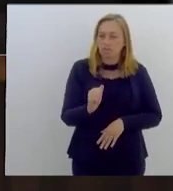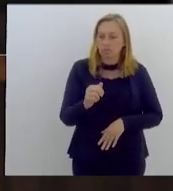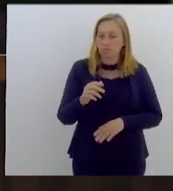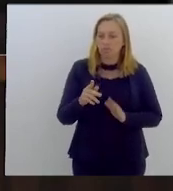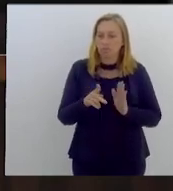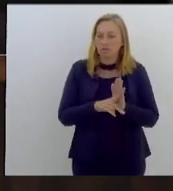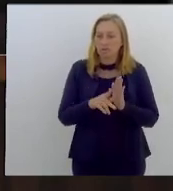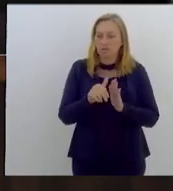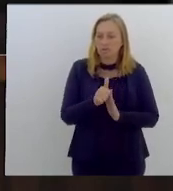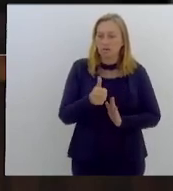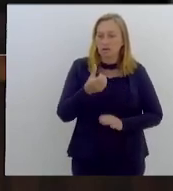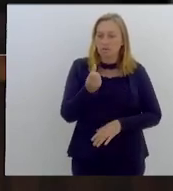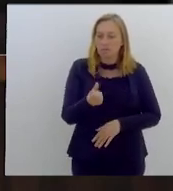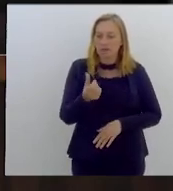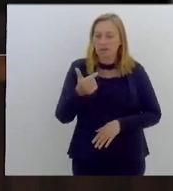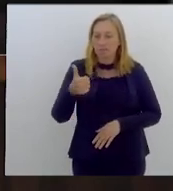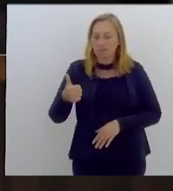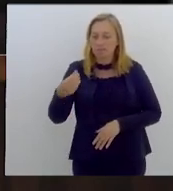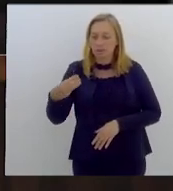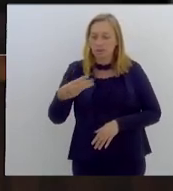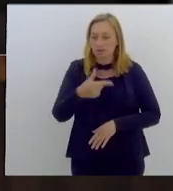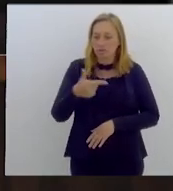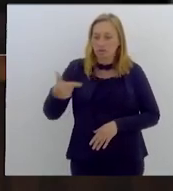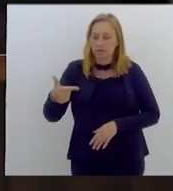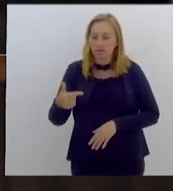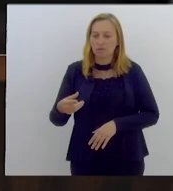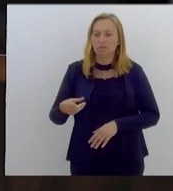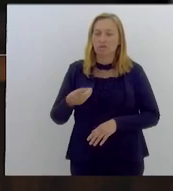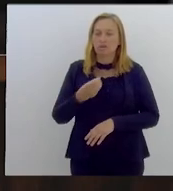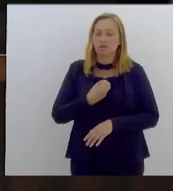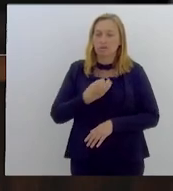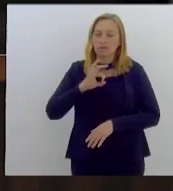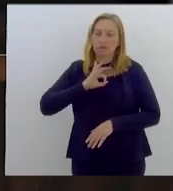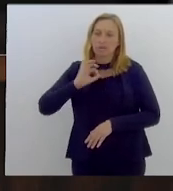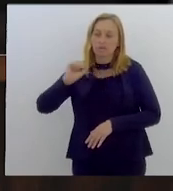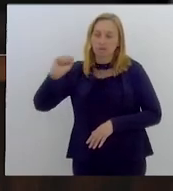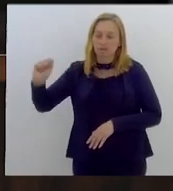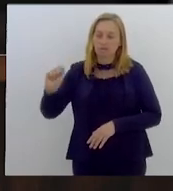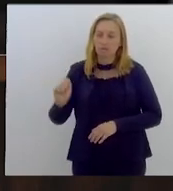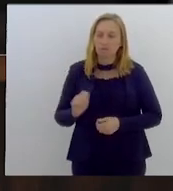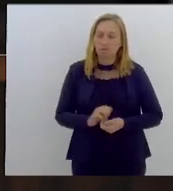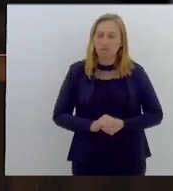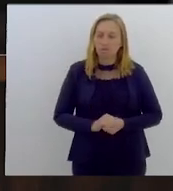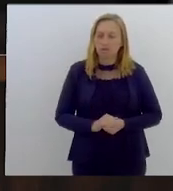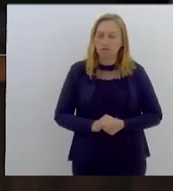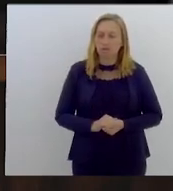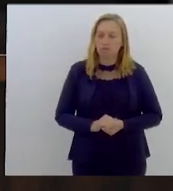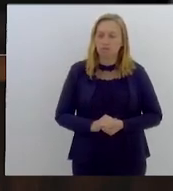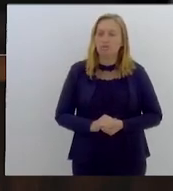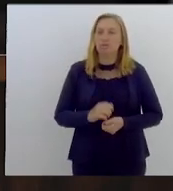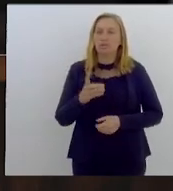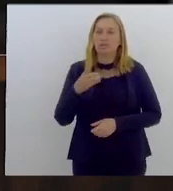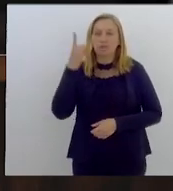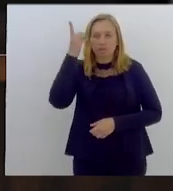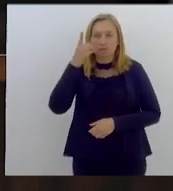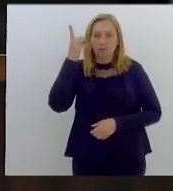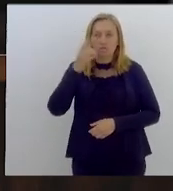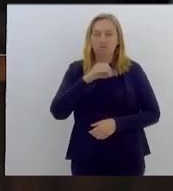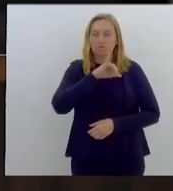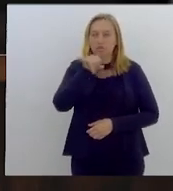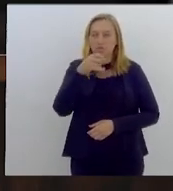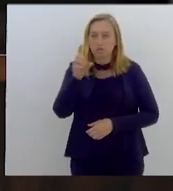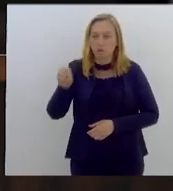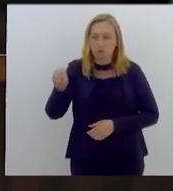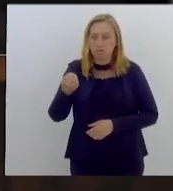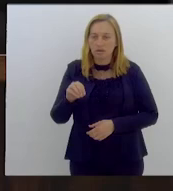resolução 663-22, de autoria do deputado Marcos Miller, que concede medalha Tiradentes, respectivo diploma ao ilustríssimo senhor advogado João Jefferson